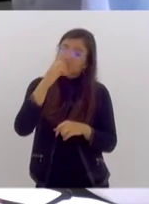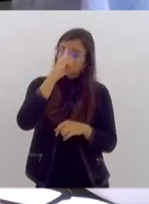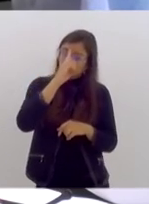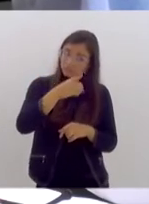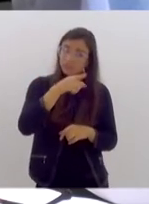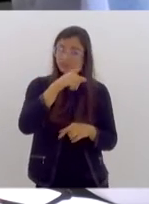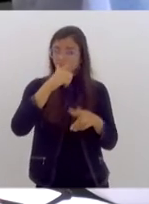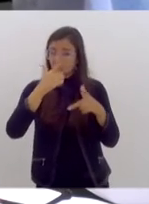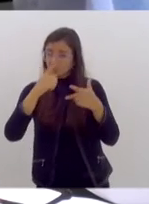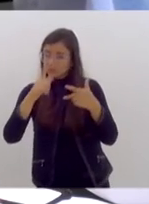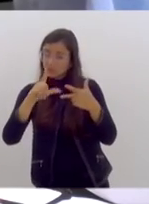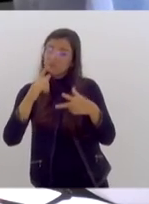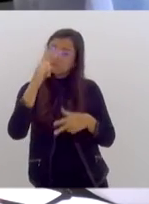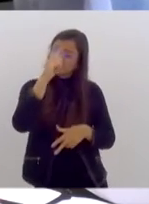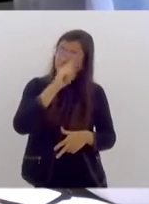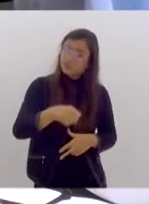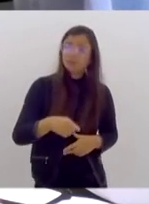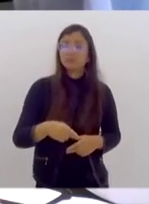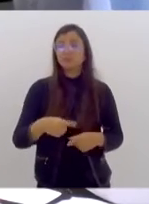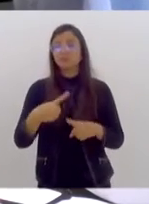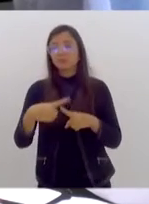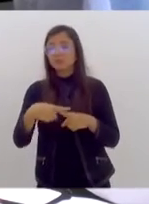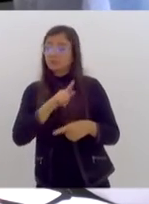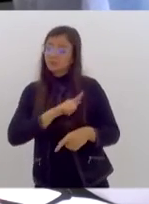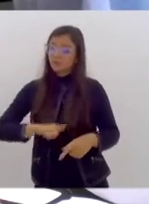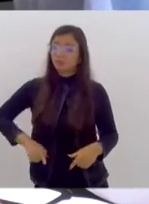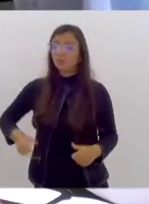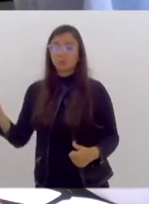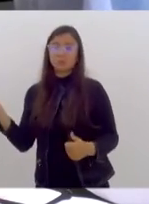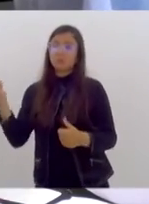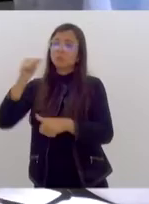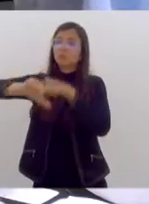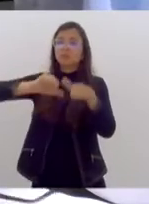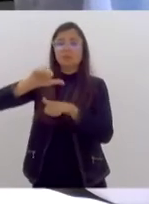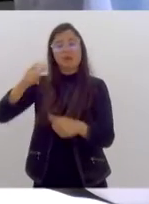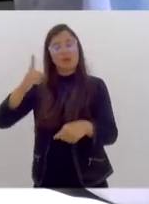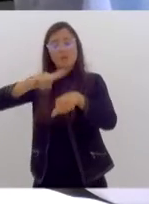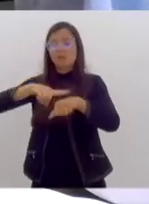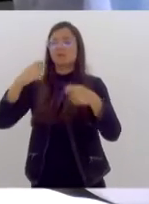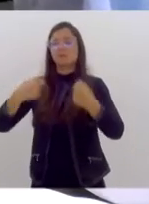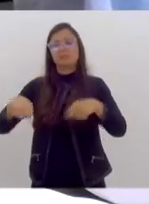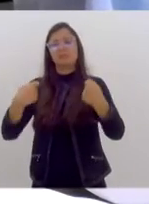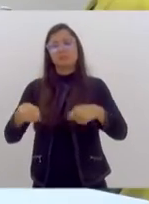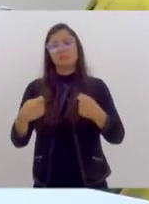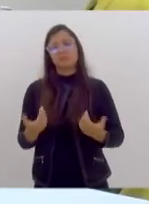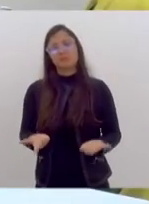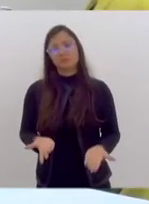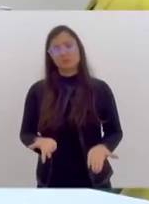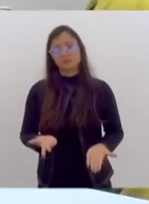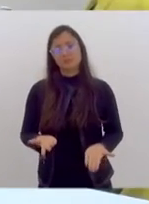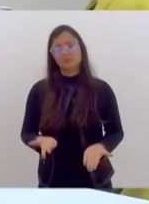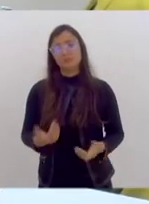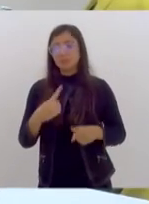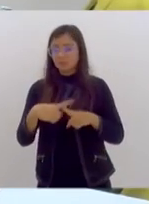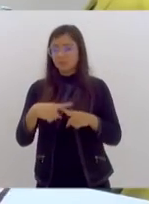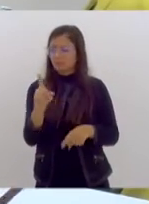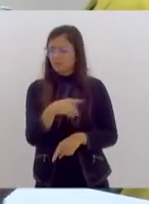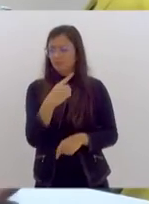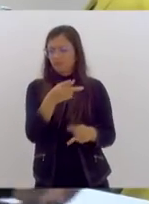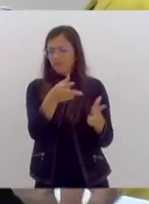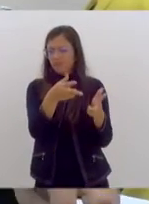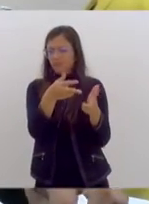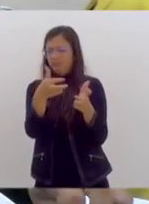é modifique imediatamente porque fica a gente percebeu que